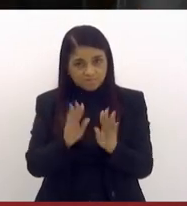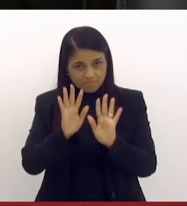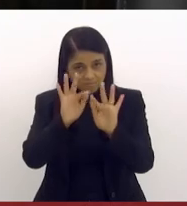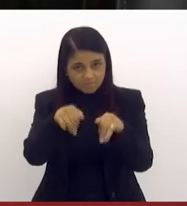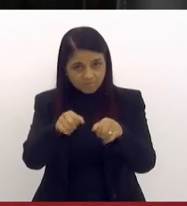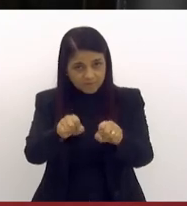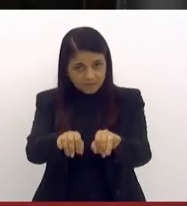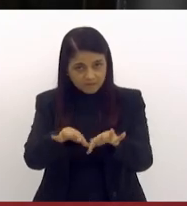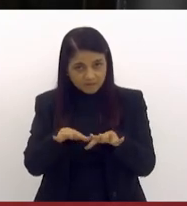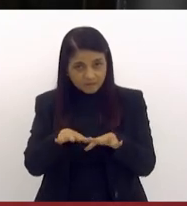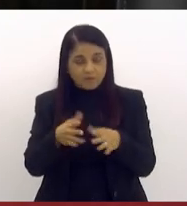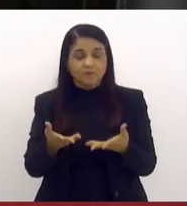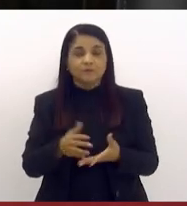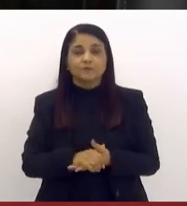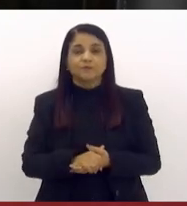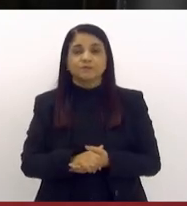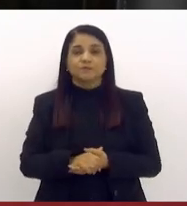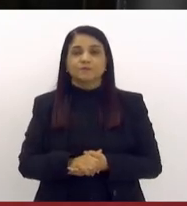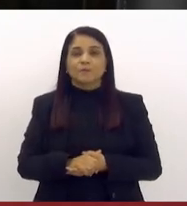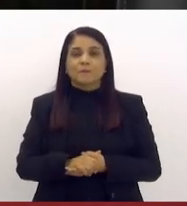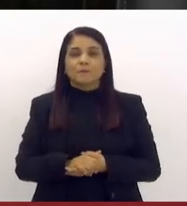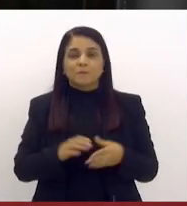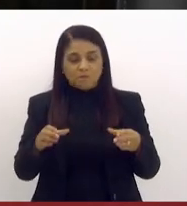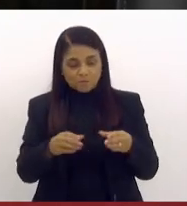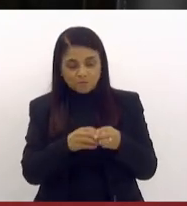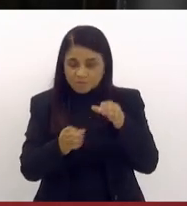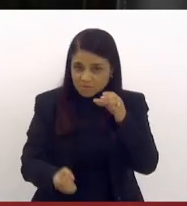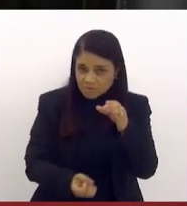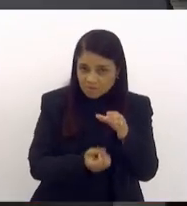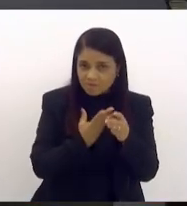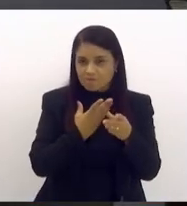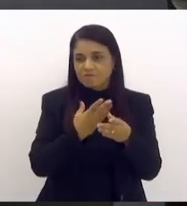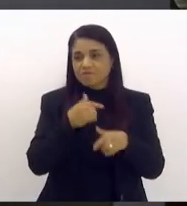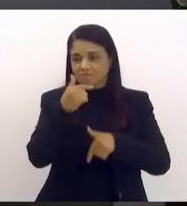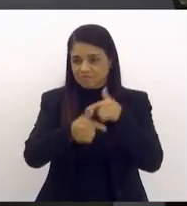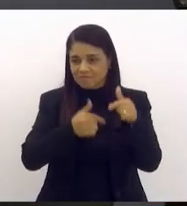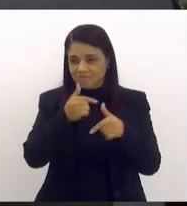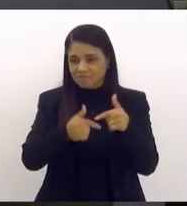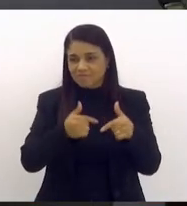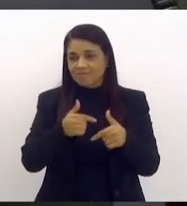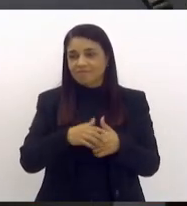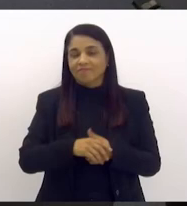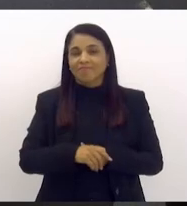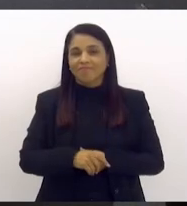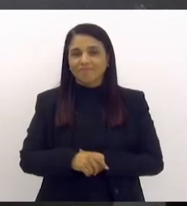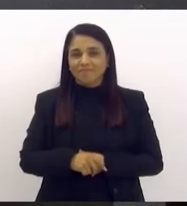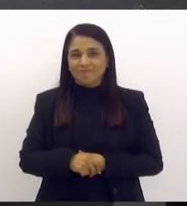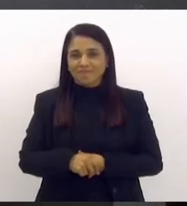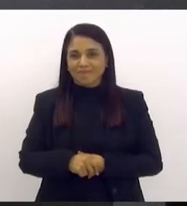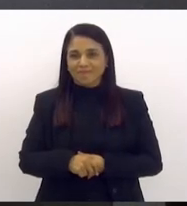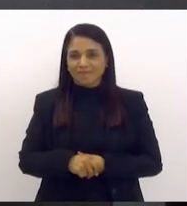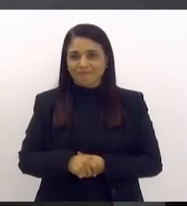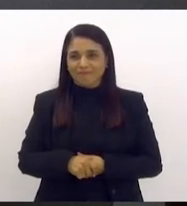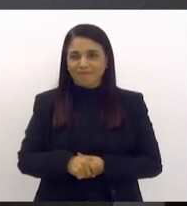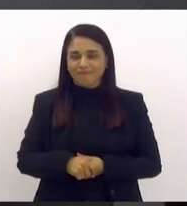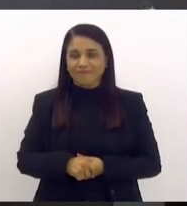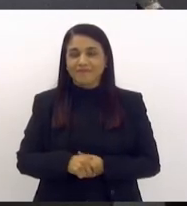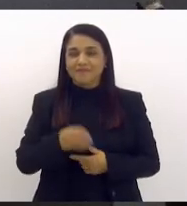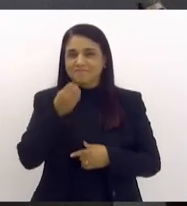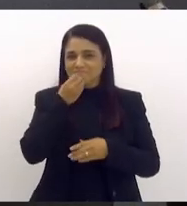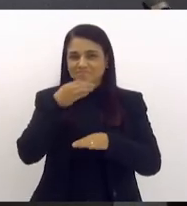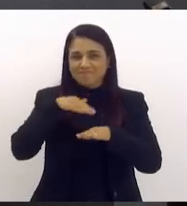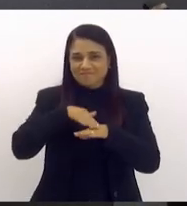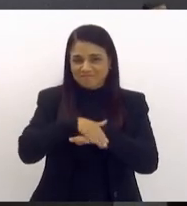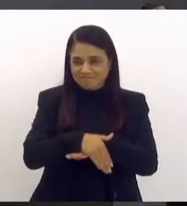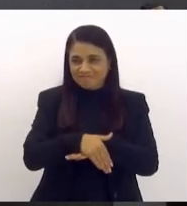sessão de instalação da frente parlamentar alô boa noite boa noite a todas as